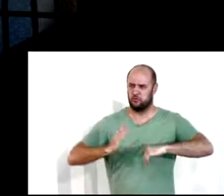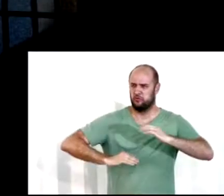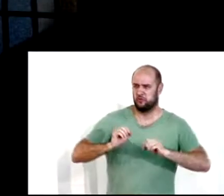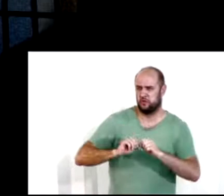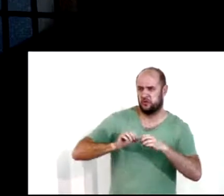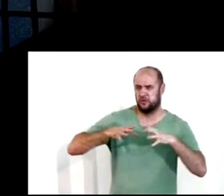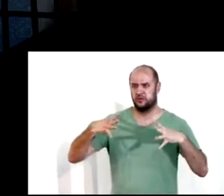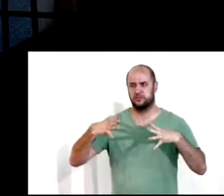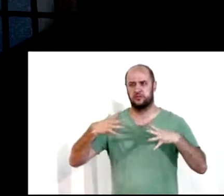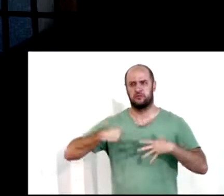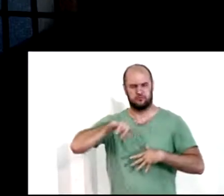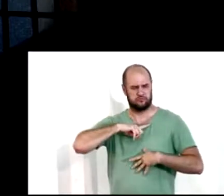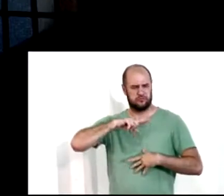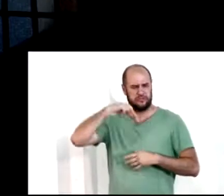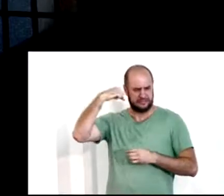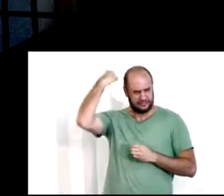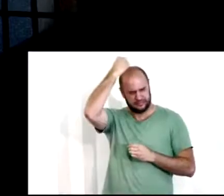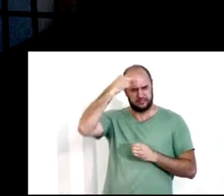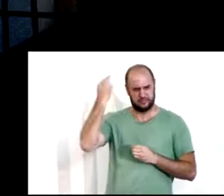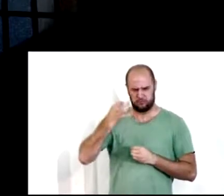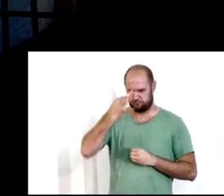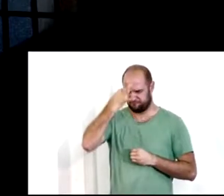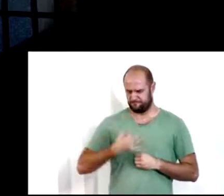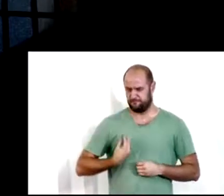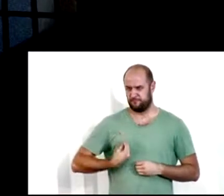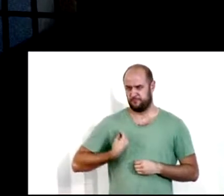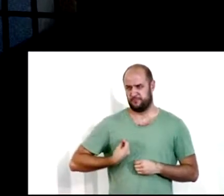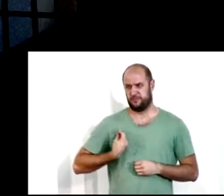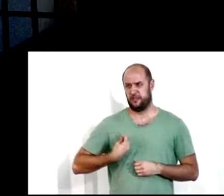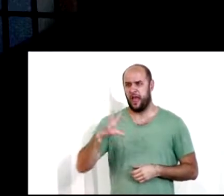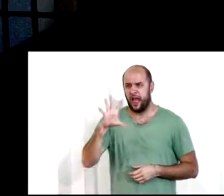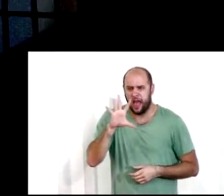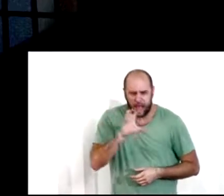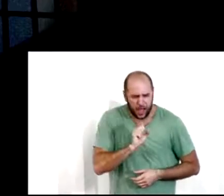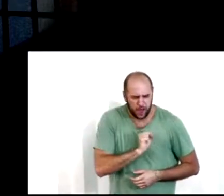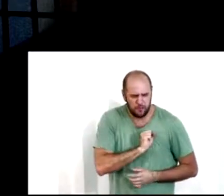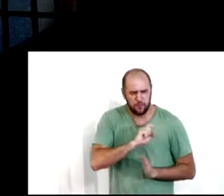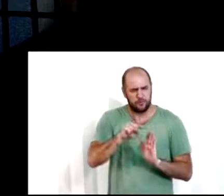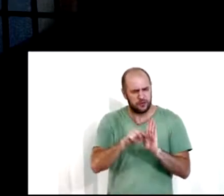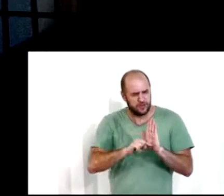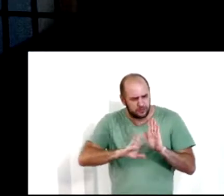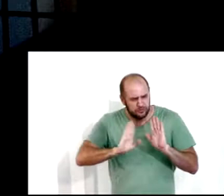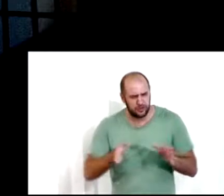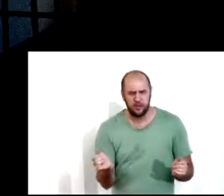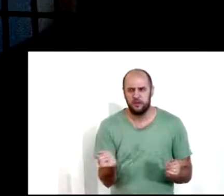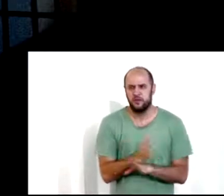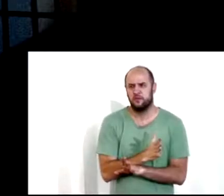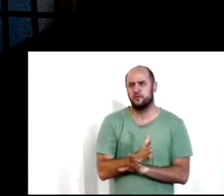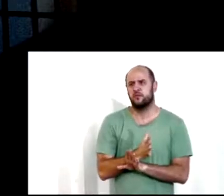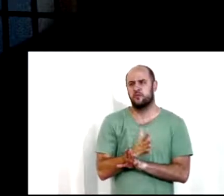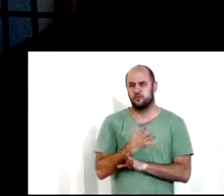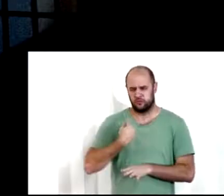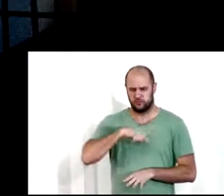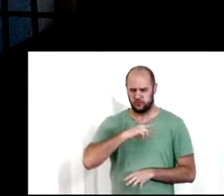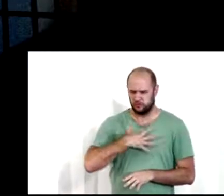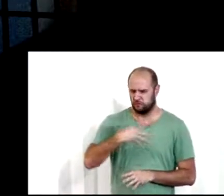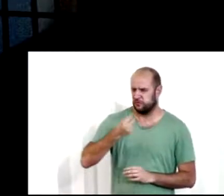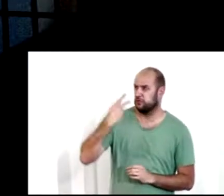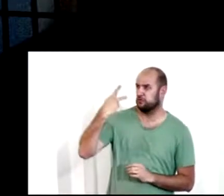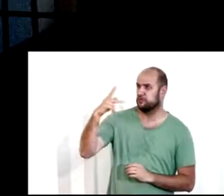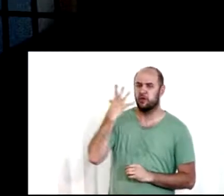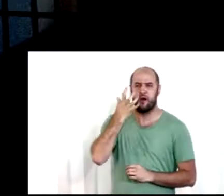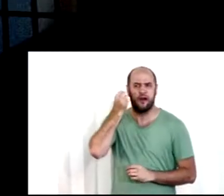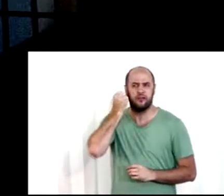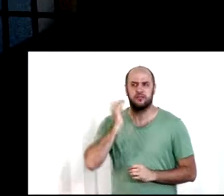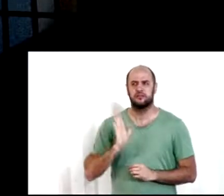sermos santos e irrepreensíveis perante ele, e em amor nos predestinou para ele, para a adoção de filhos, por meio de Jesus